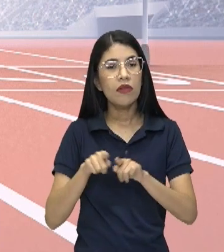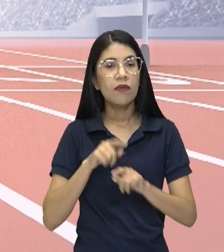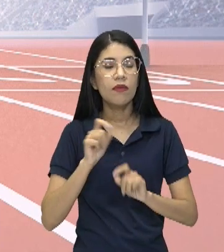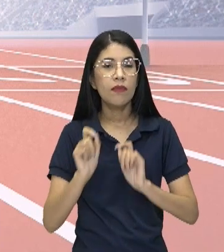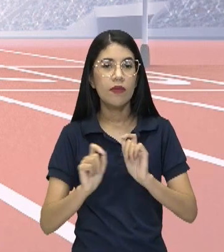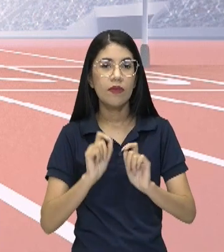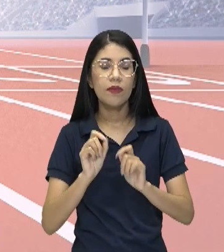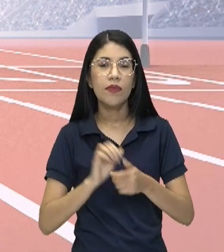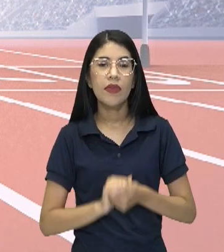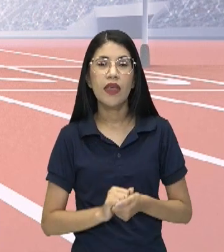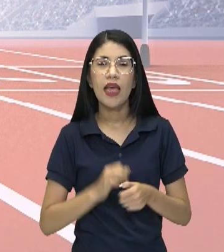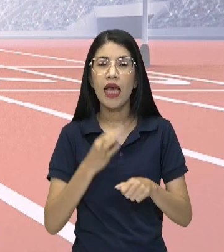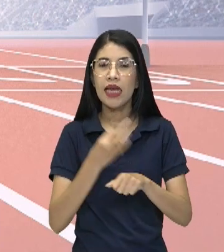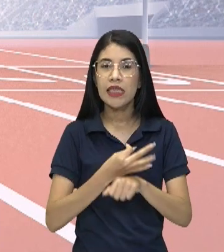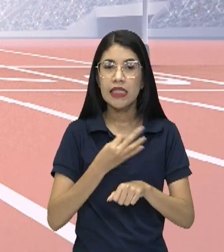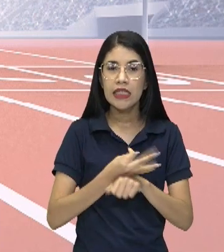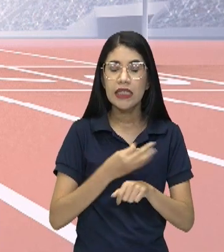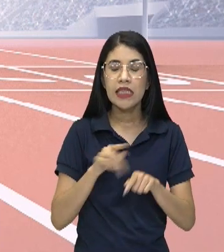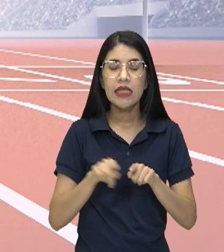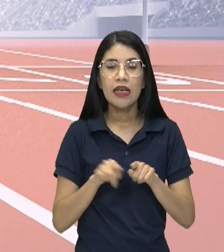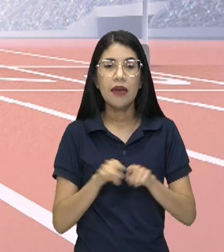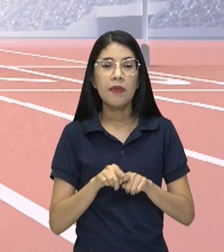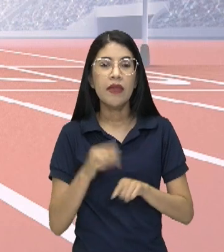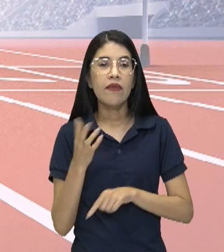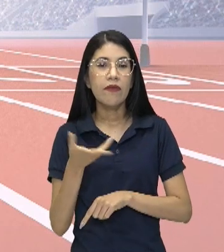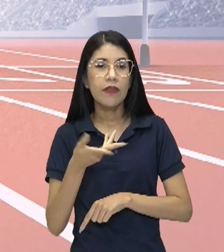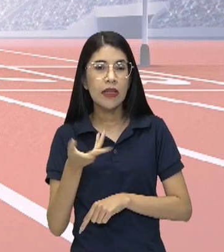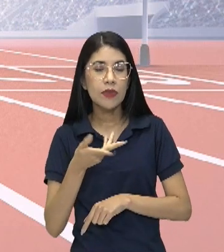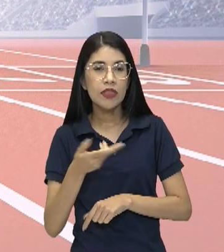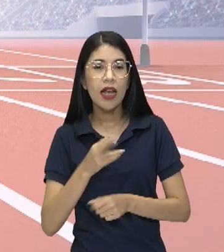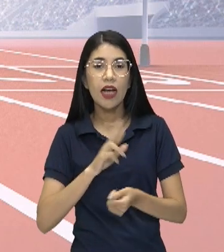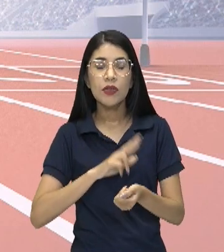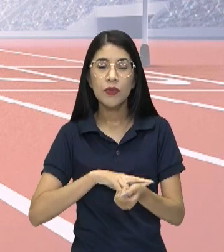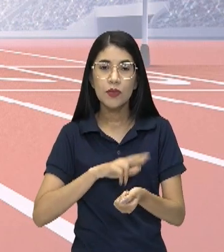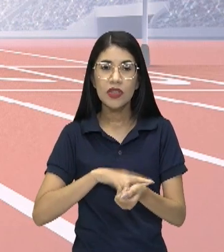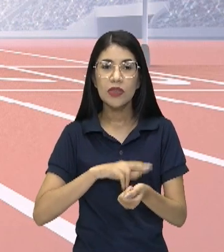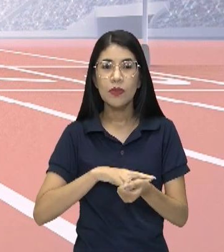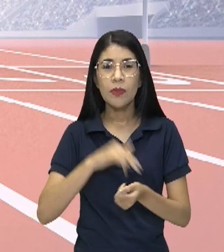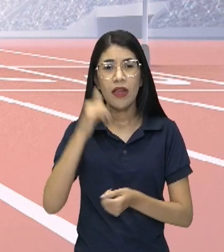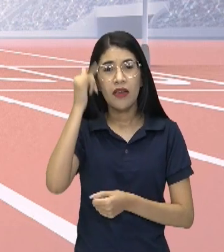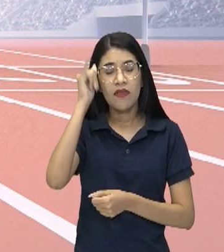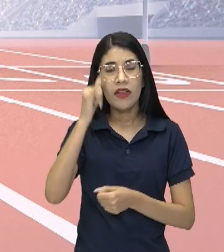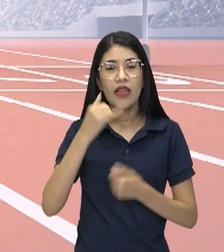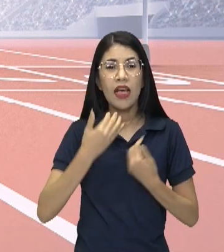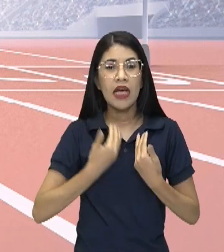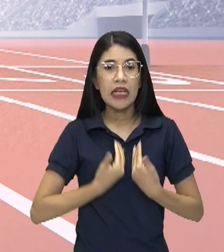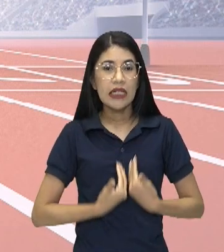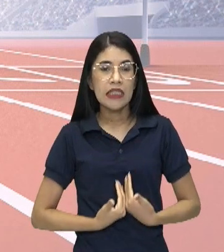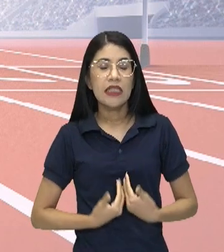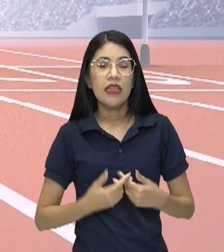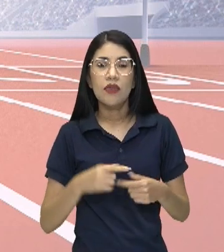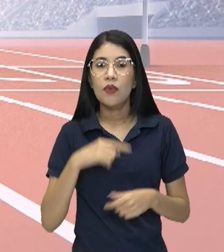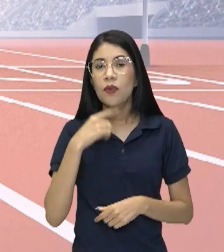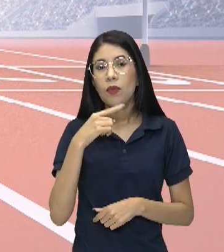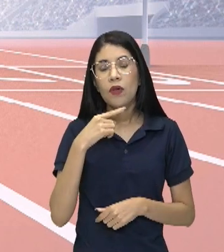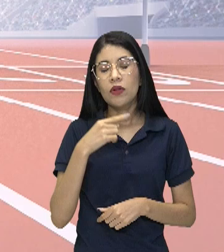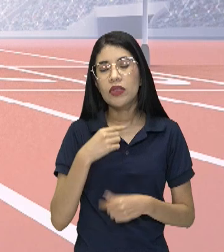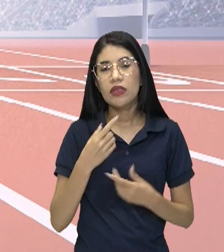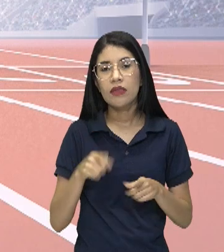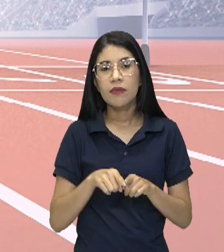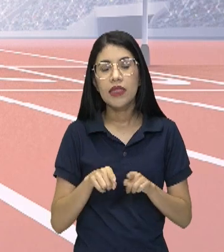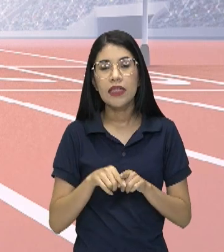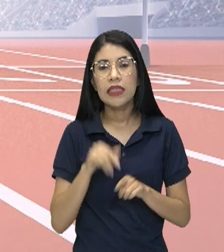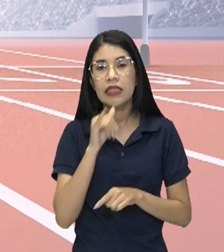de resistência, de velocidade, de ritmo, para não se perder. Não dá para na primeira volta,